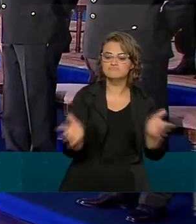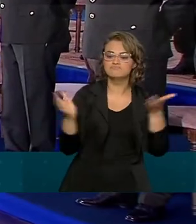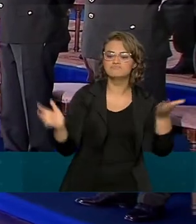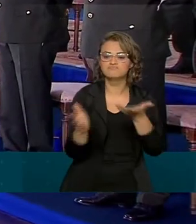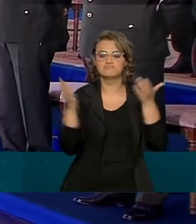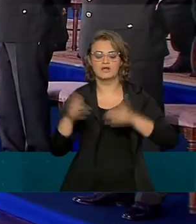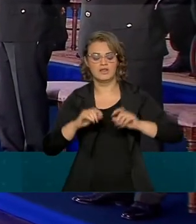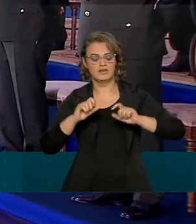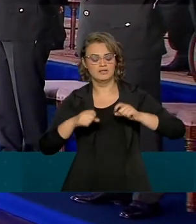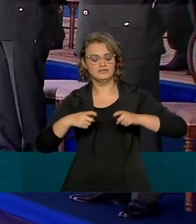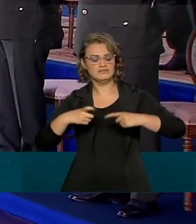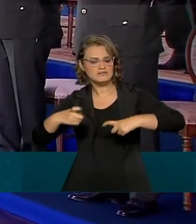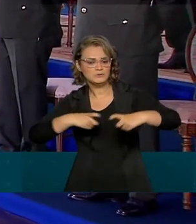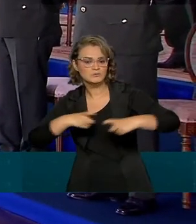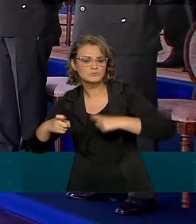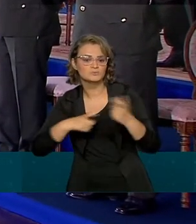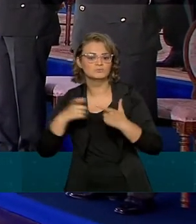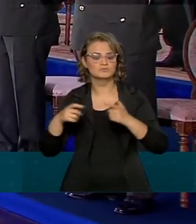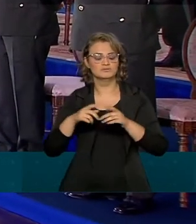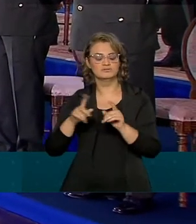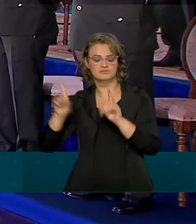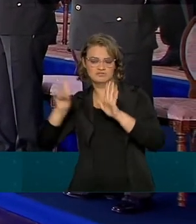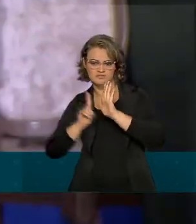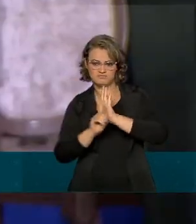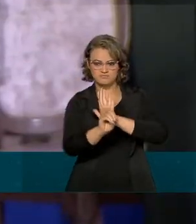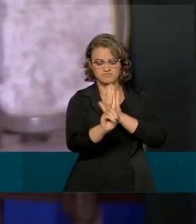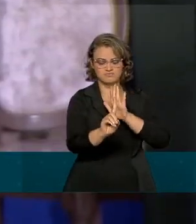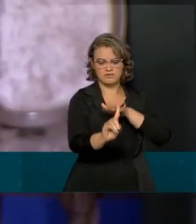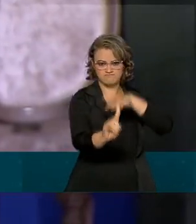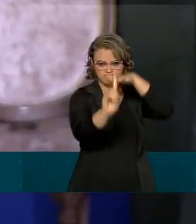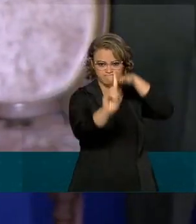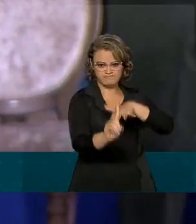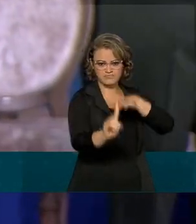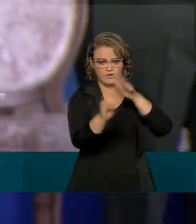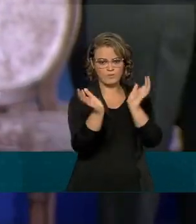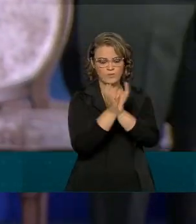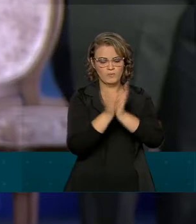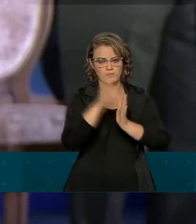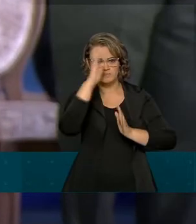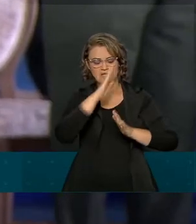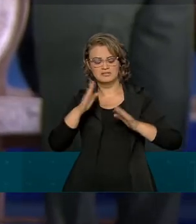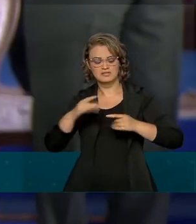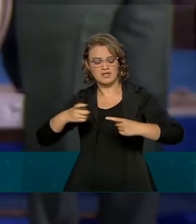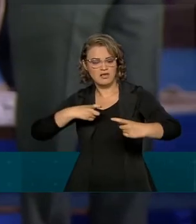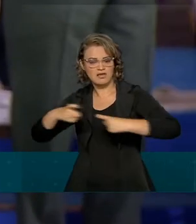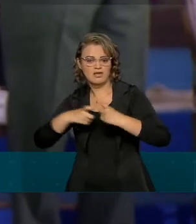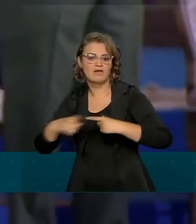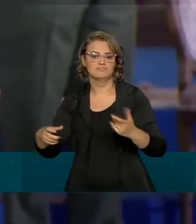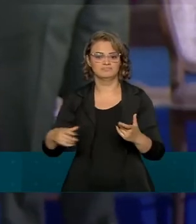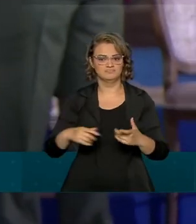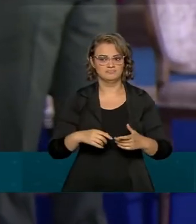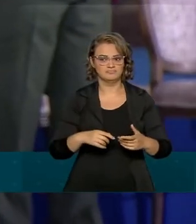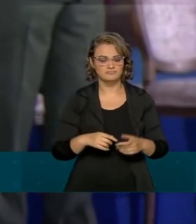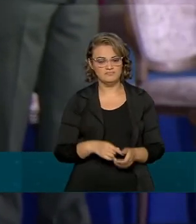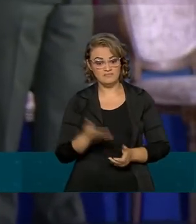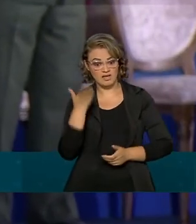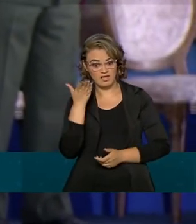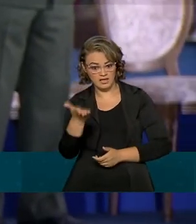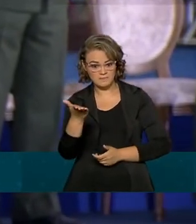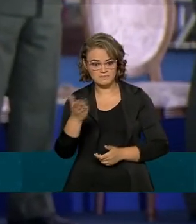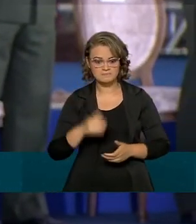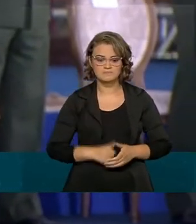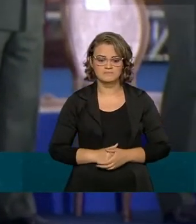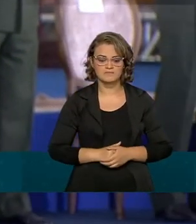exaltados nas lutas internas e liderando as forças brasileiras e aliadas em guerras externas Caxias